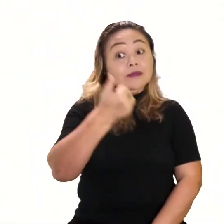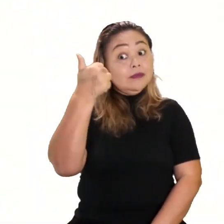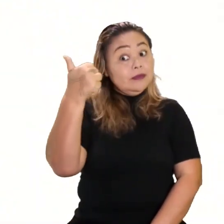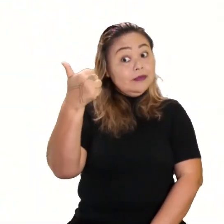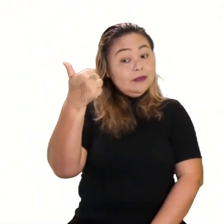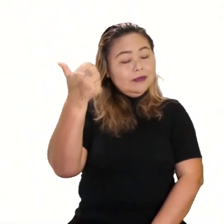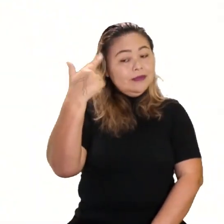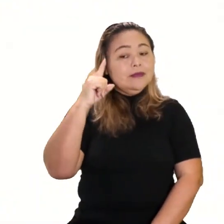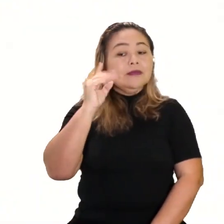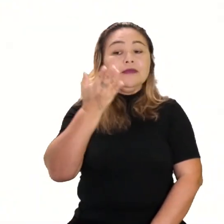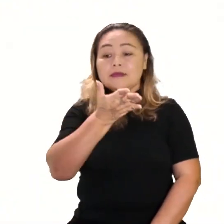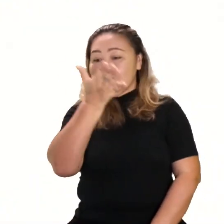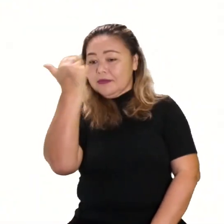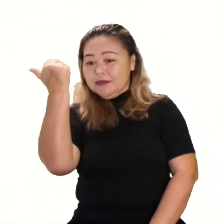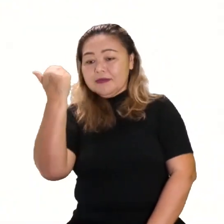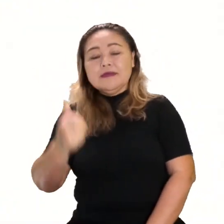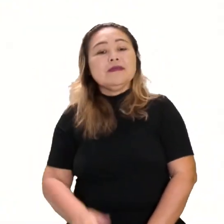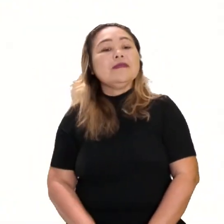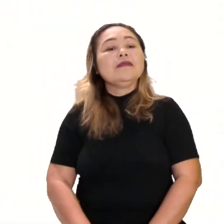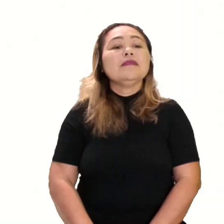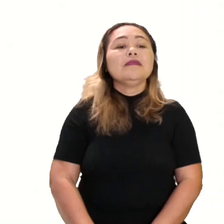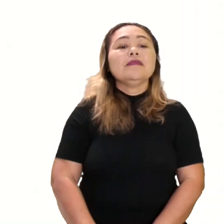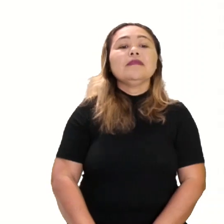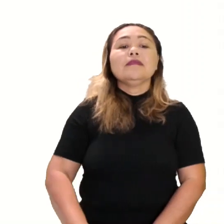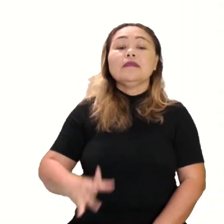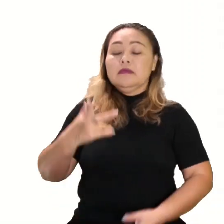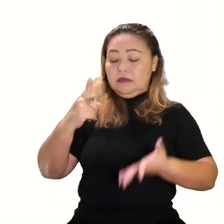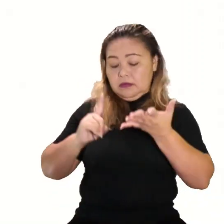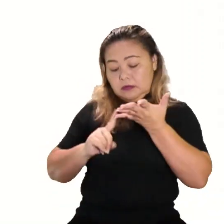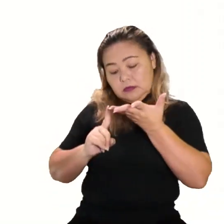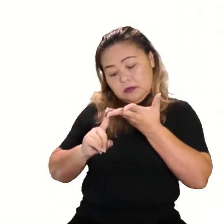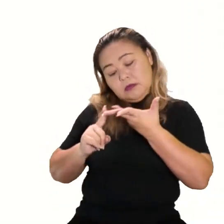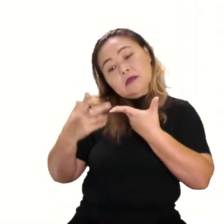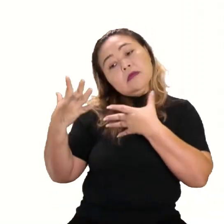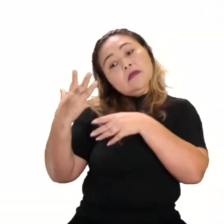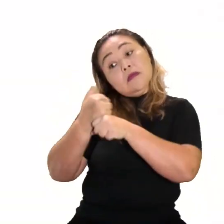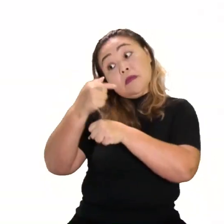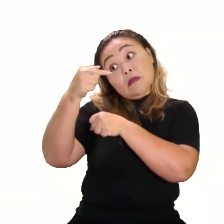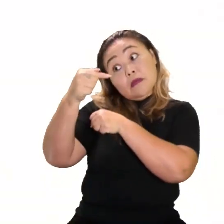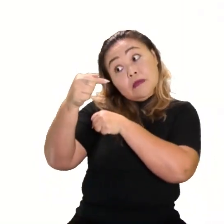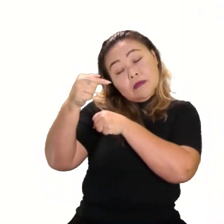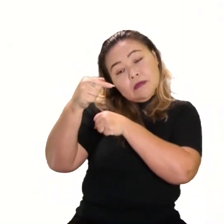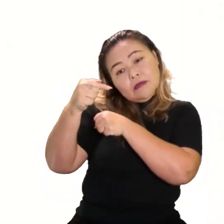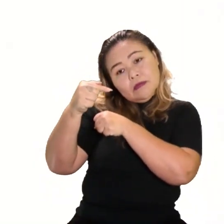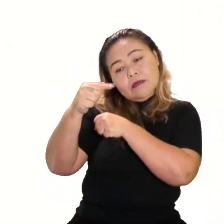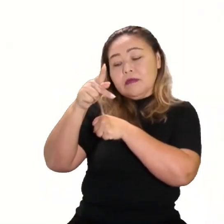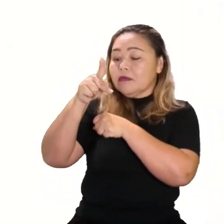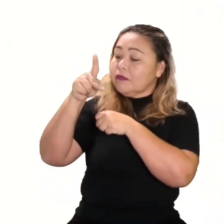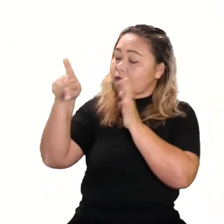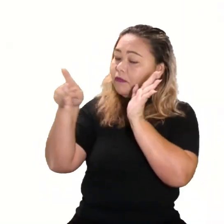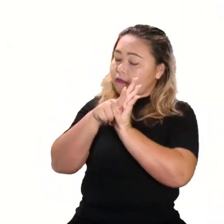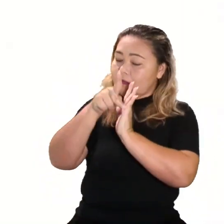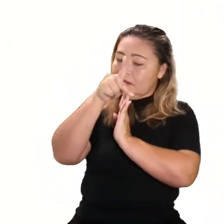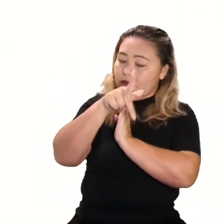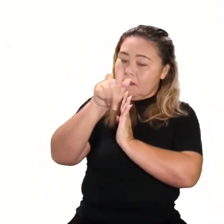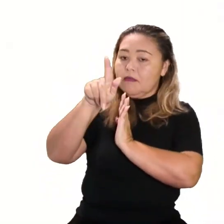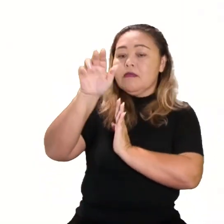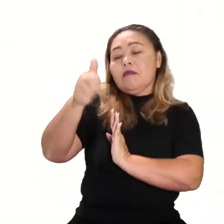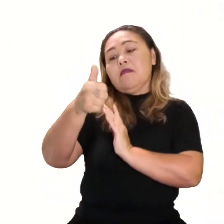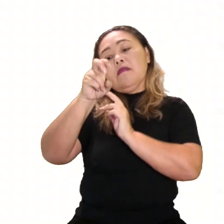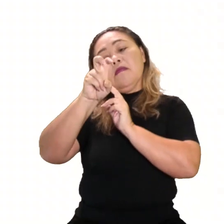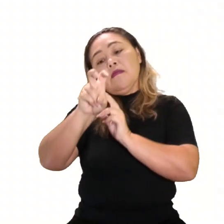com cascão. Se somarmos os 7 primeiros termos da progressão geométrica,